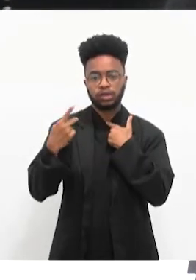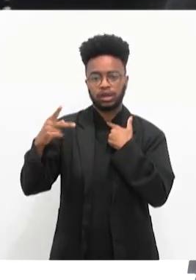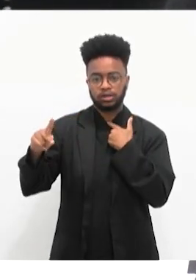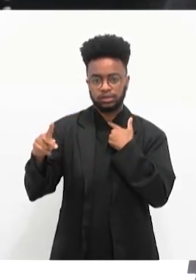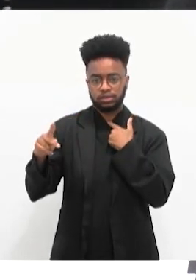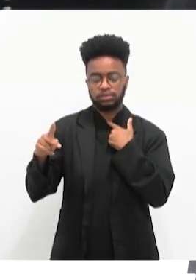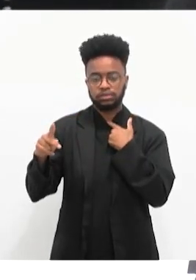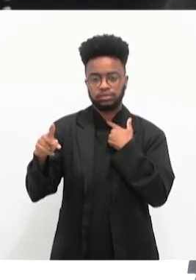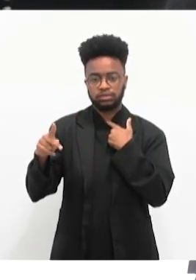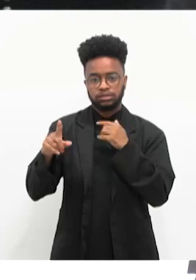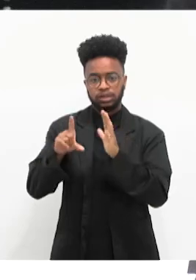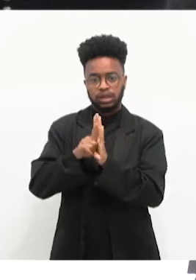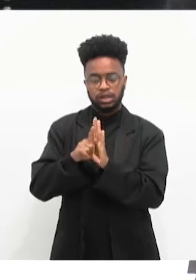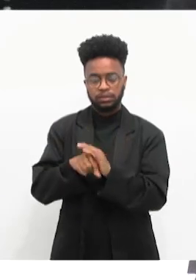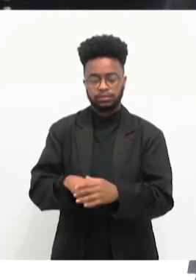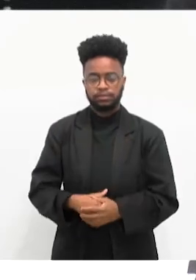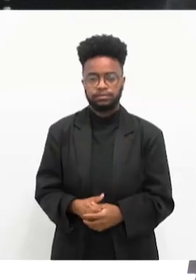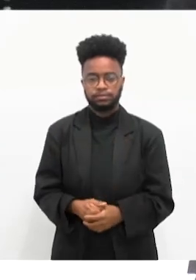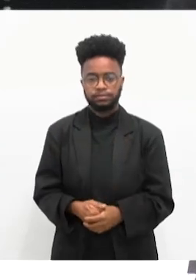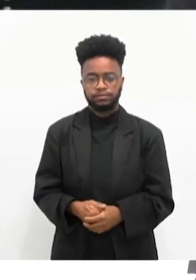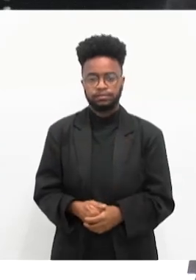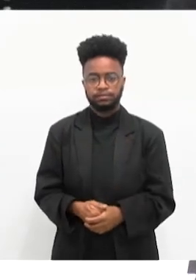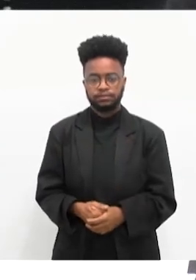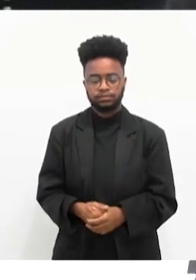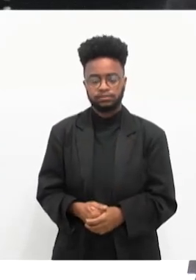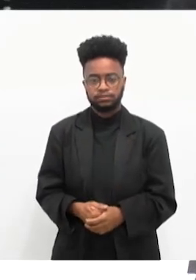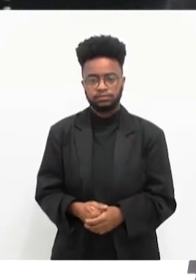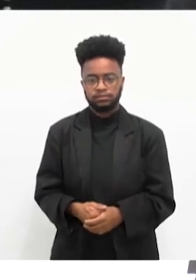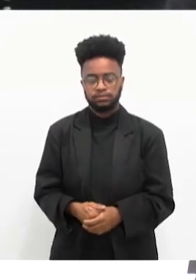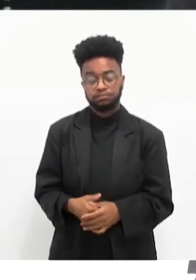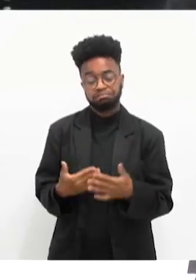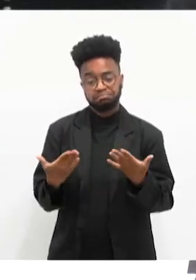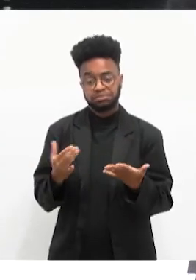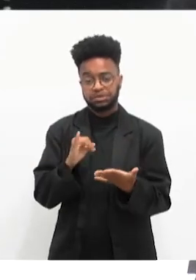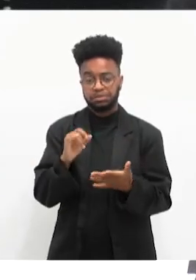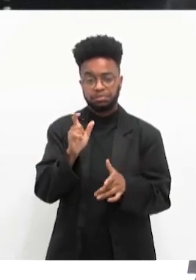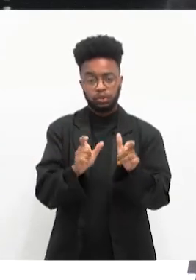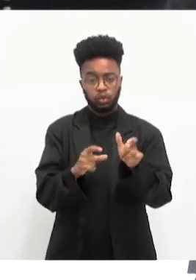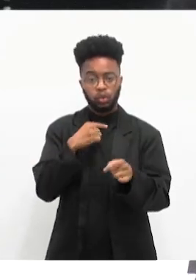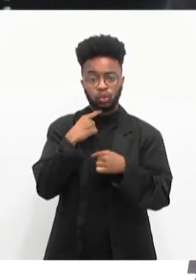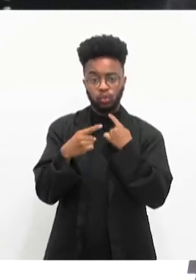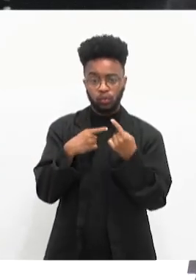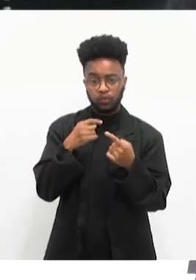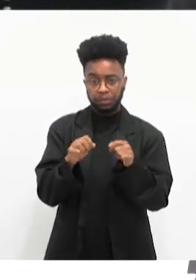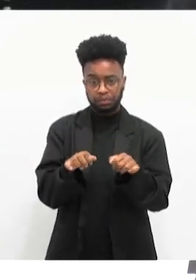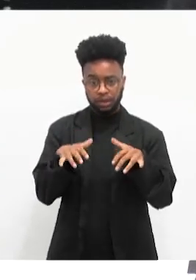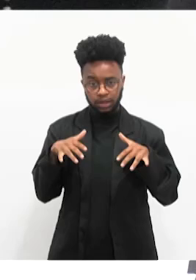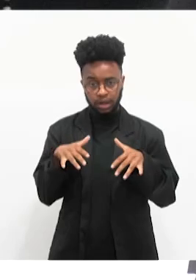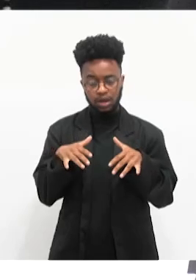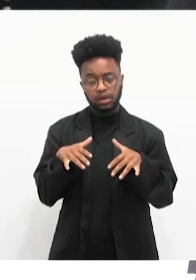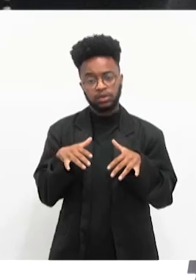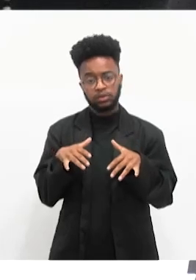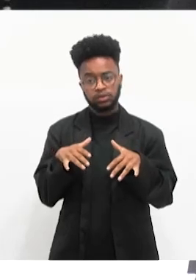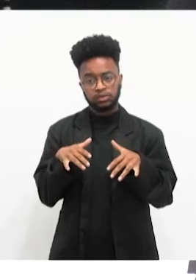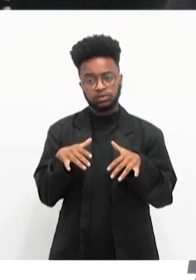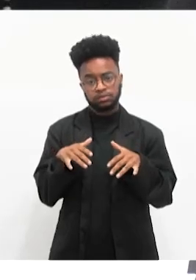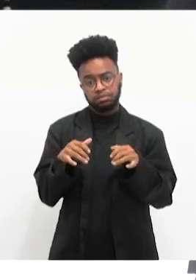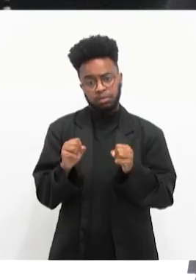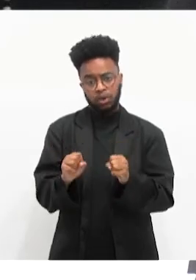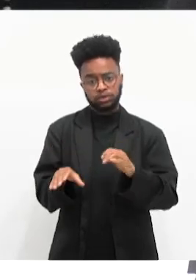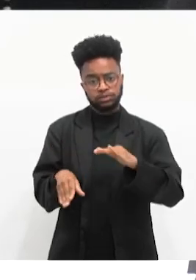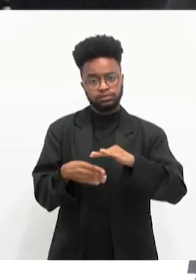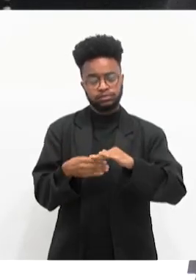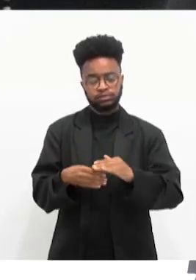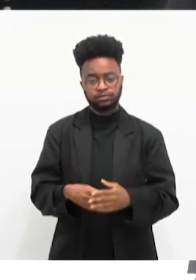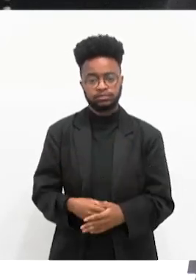própria lei. E, eventualmente, se alguém tiver dúvidas, no plenário se faz emendas.